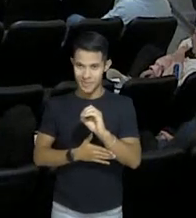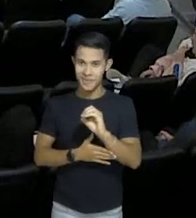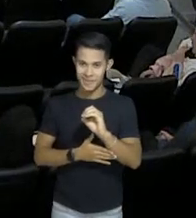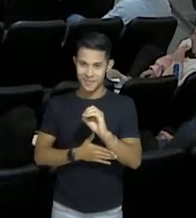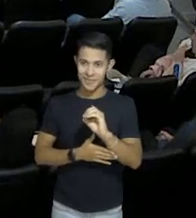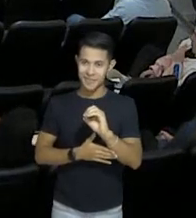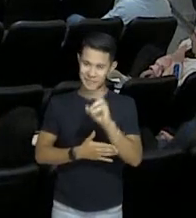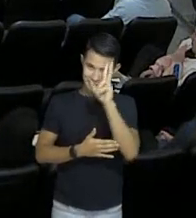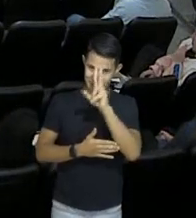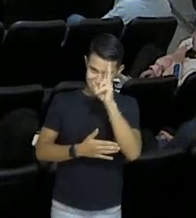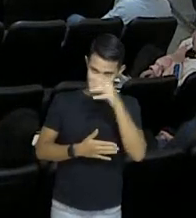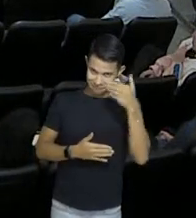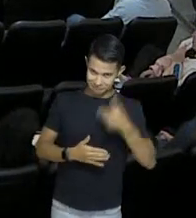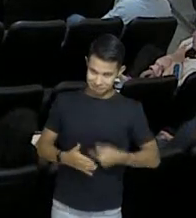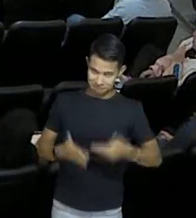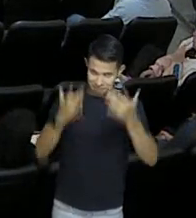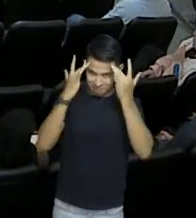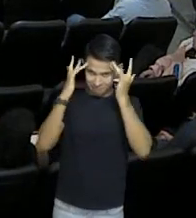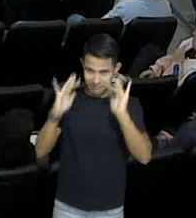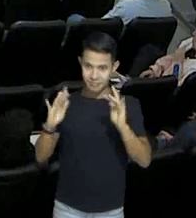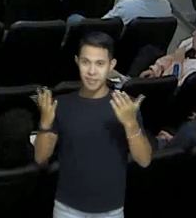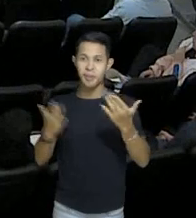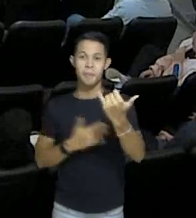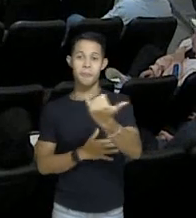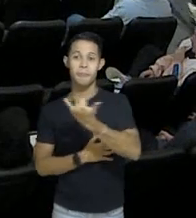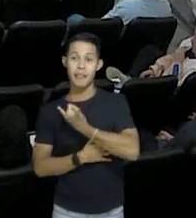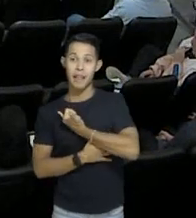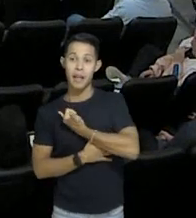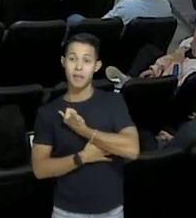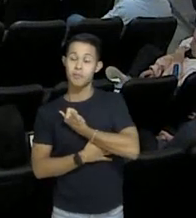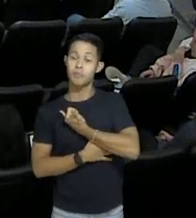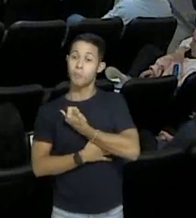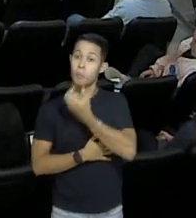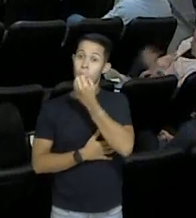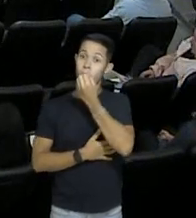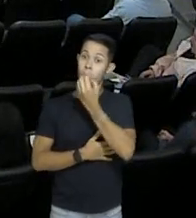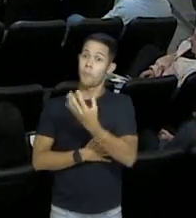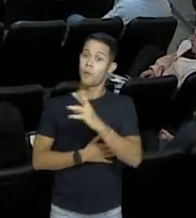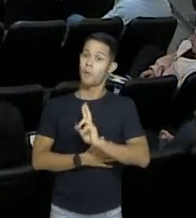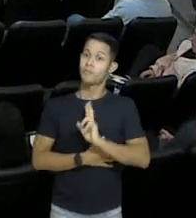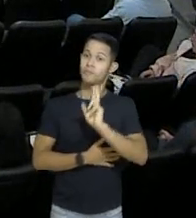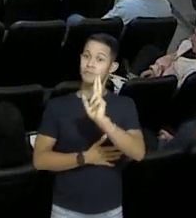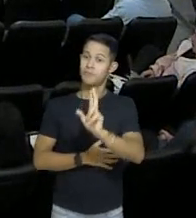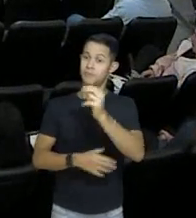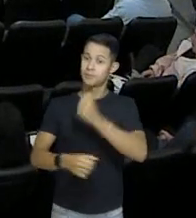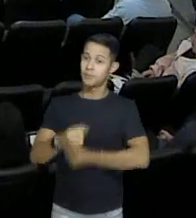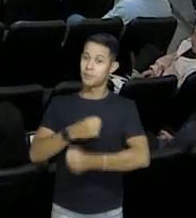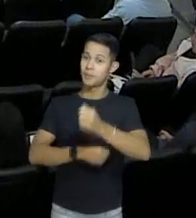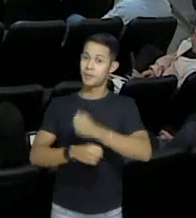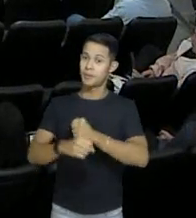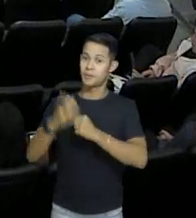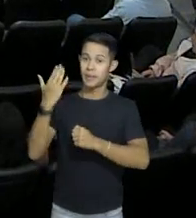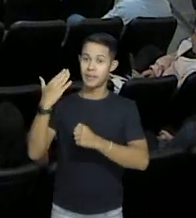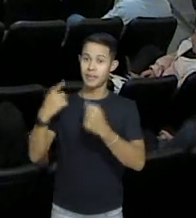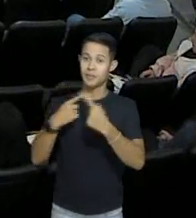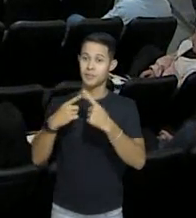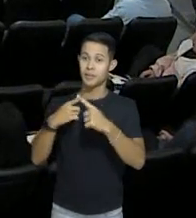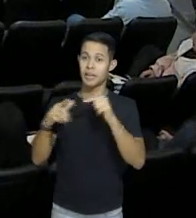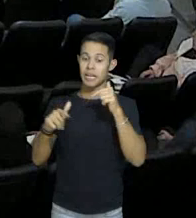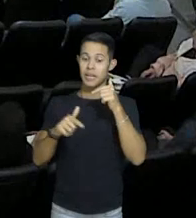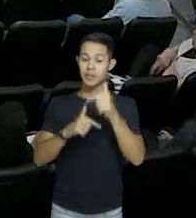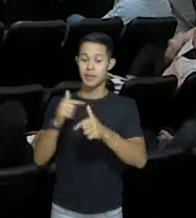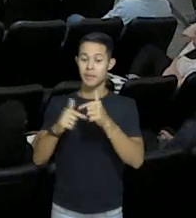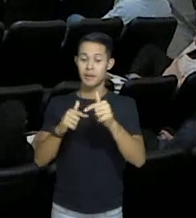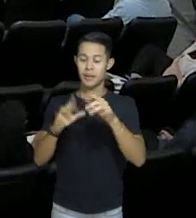aí fui comunicada que tive bons resultados do ano passado, que a gente teve, em conjunto com os professores, um